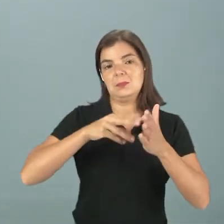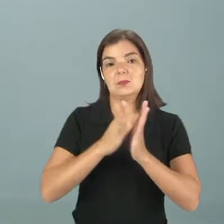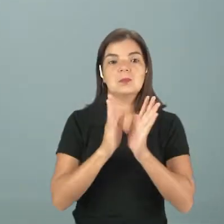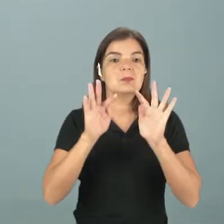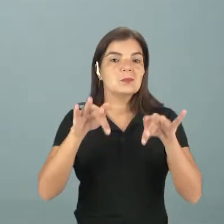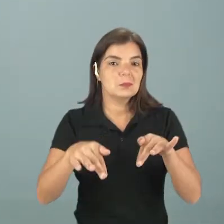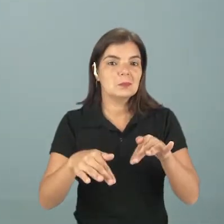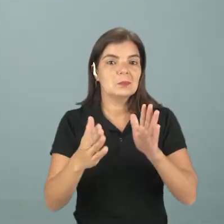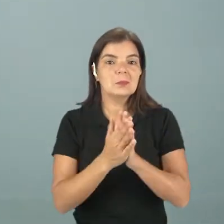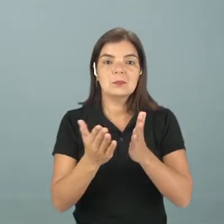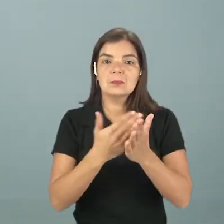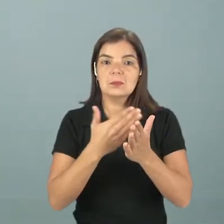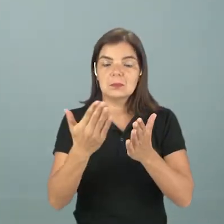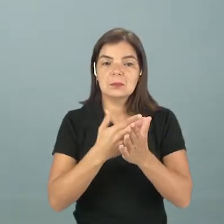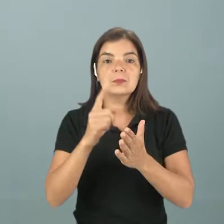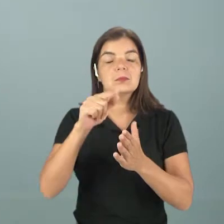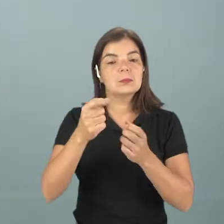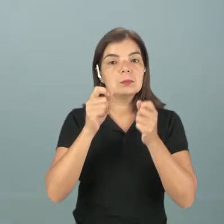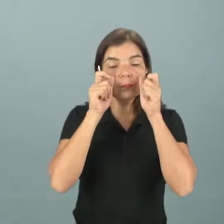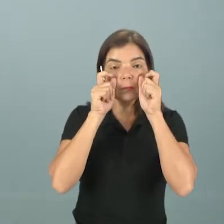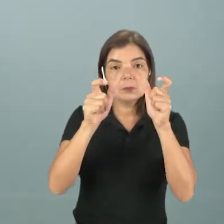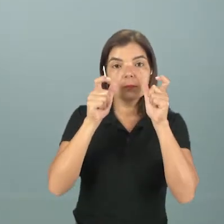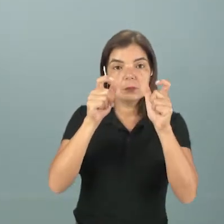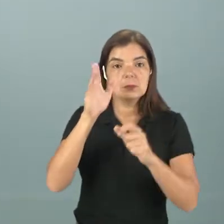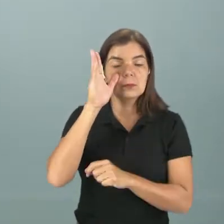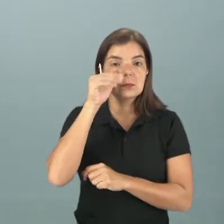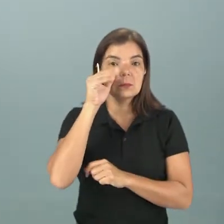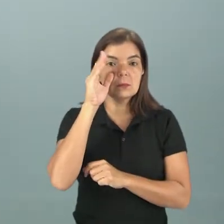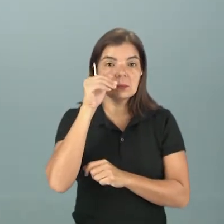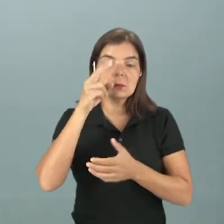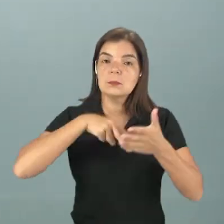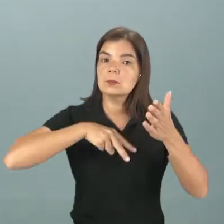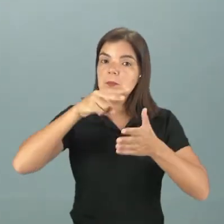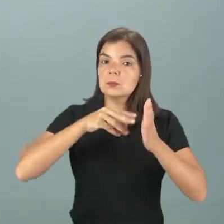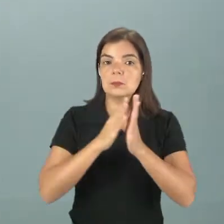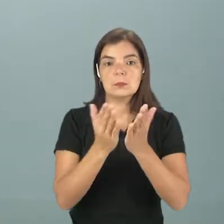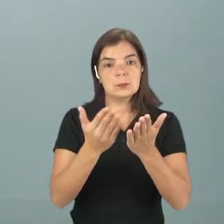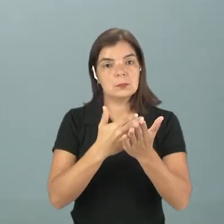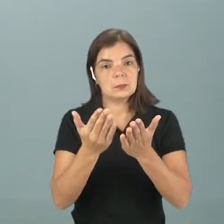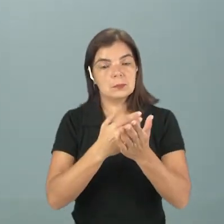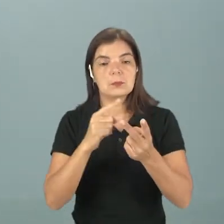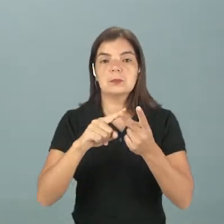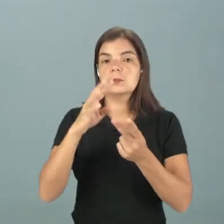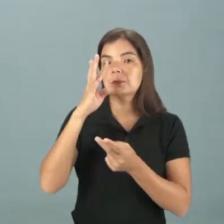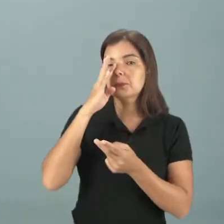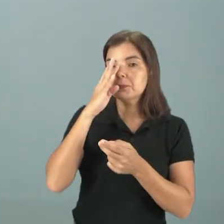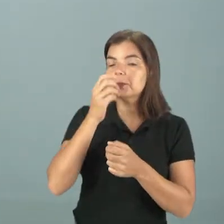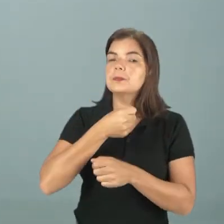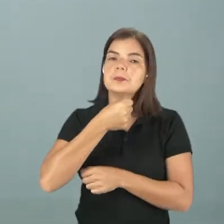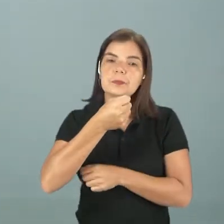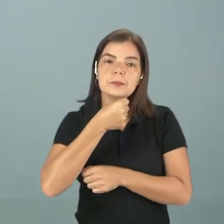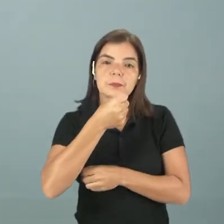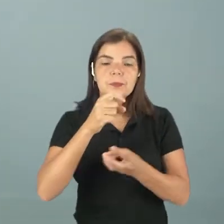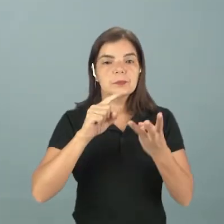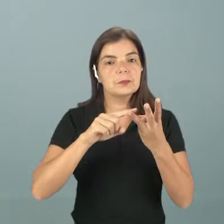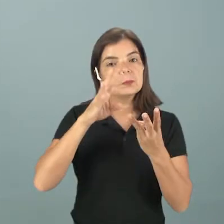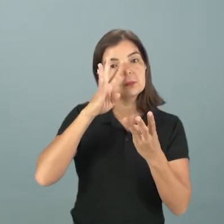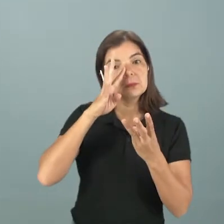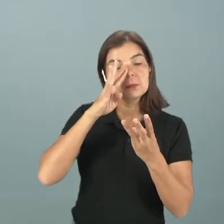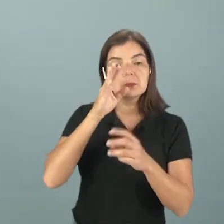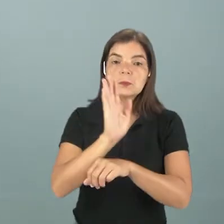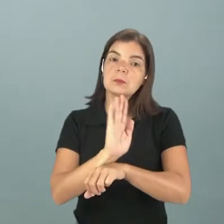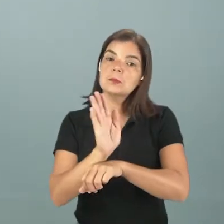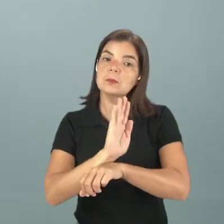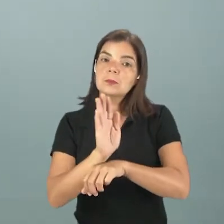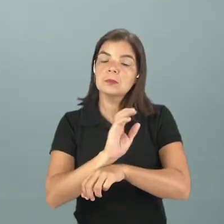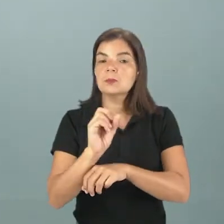final da história para você. É despertar a sua curiosidade para a leitura daquele livro, para assistir aquele documentário, assistir aquele filme ou